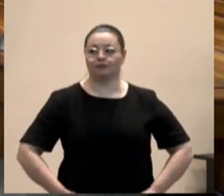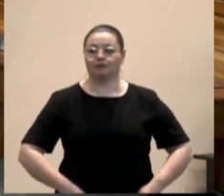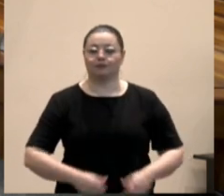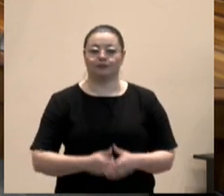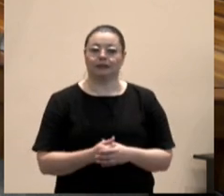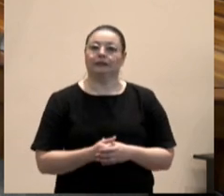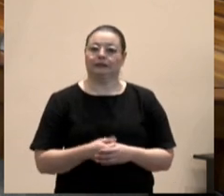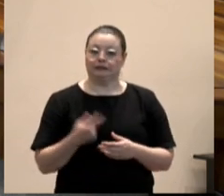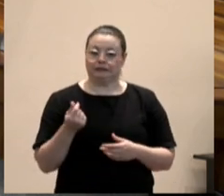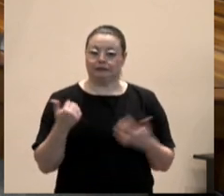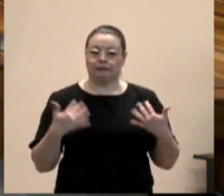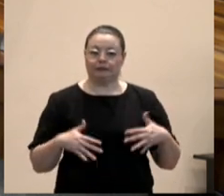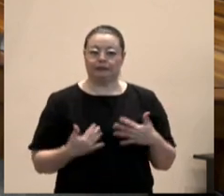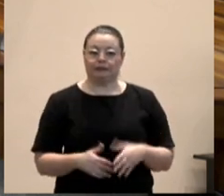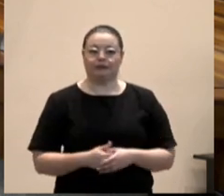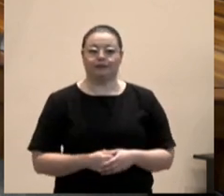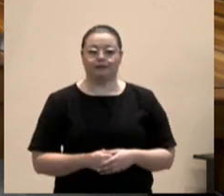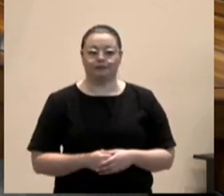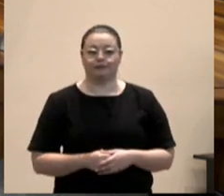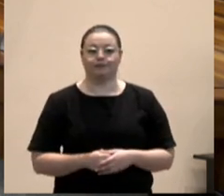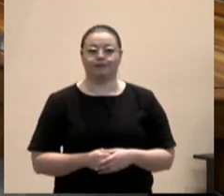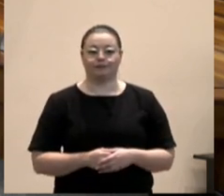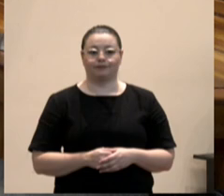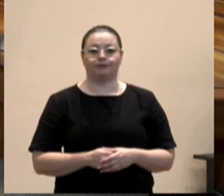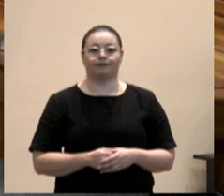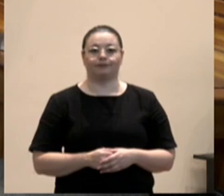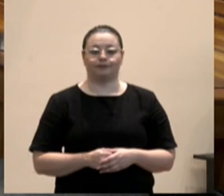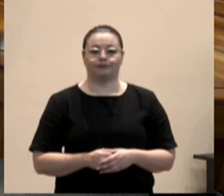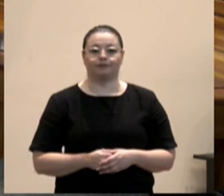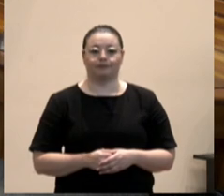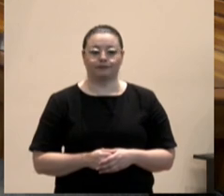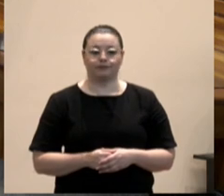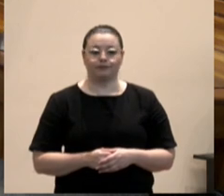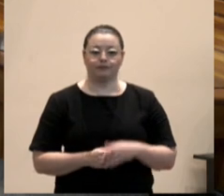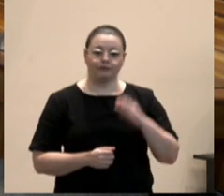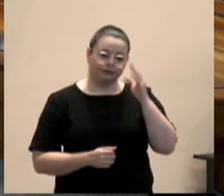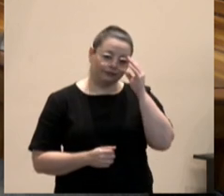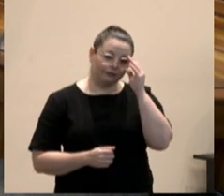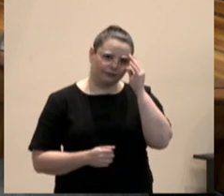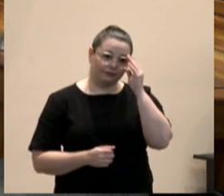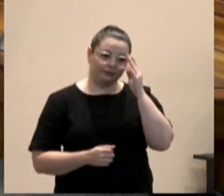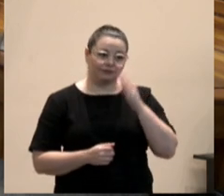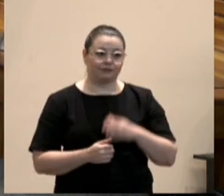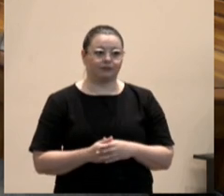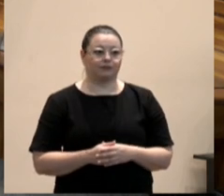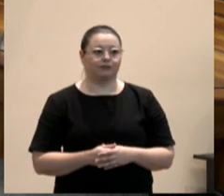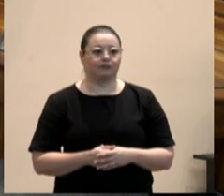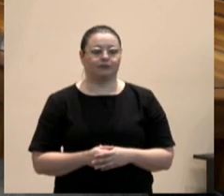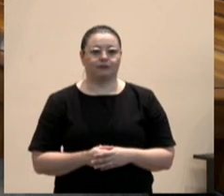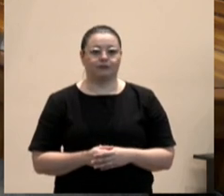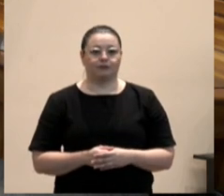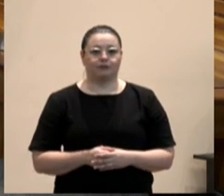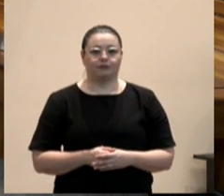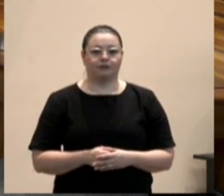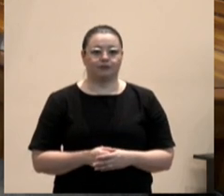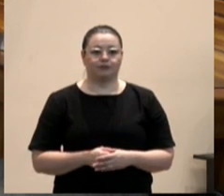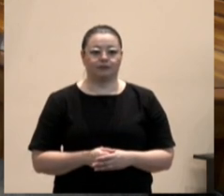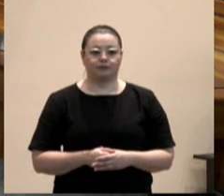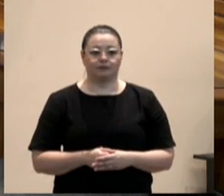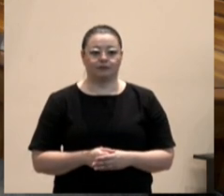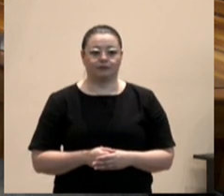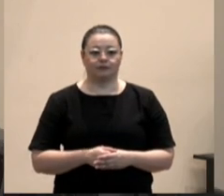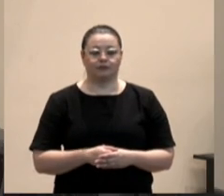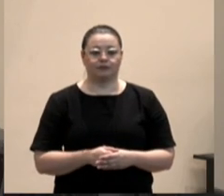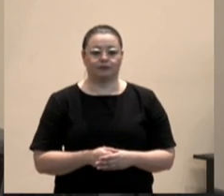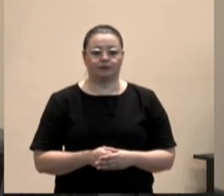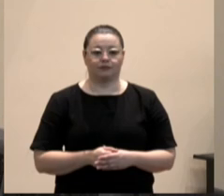Admiro, mas não invejo. Né? Essa é a mania que está em Goiás hoje, falando assim. Você que falou, né? Não, o João Ferreira, ex-presidente da Ampaia, que